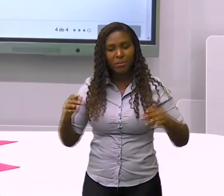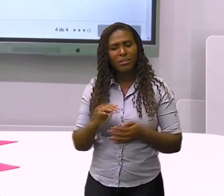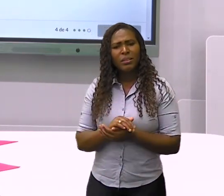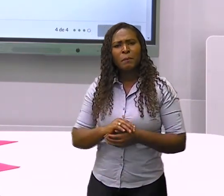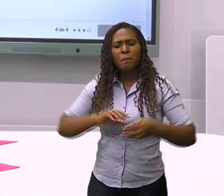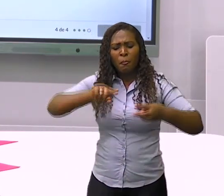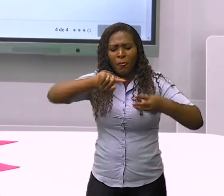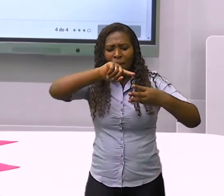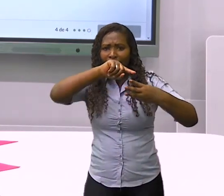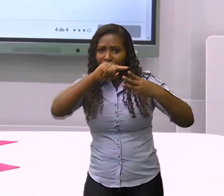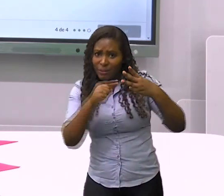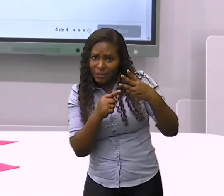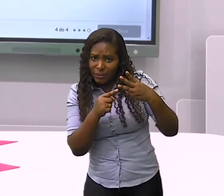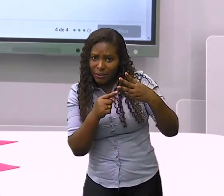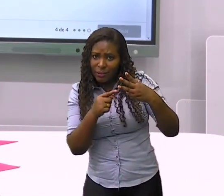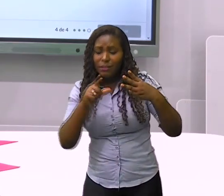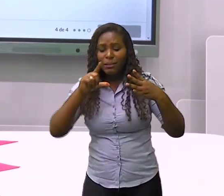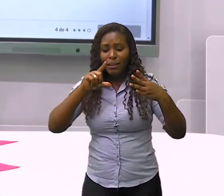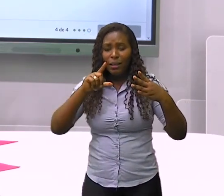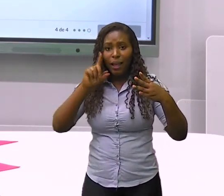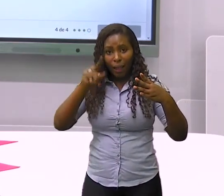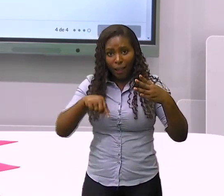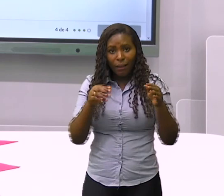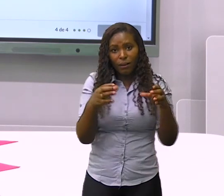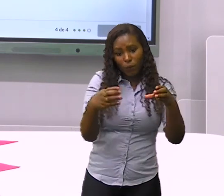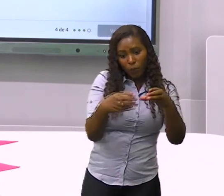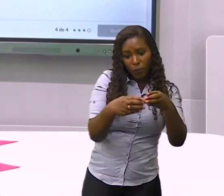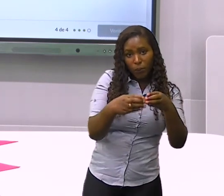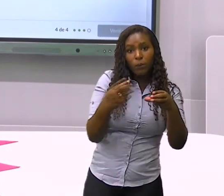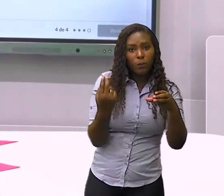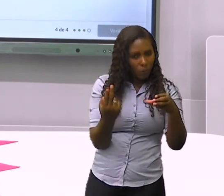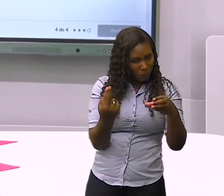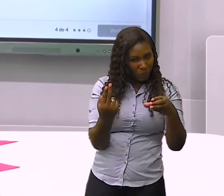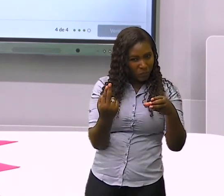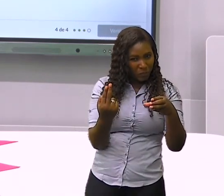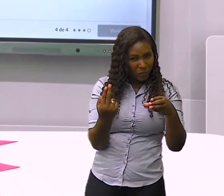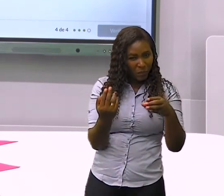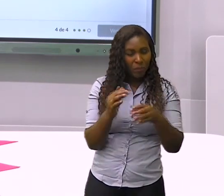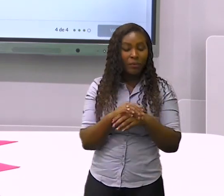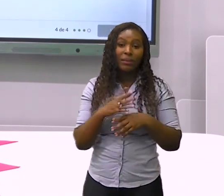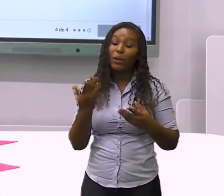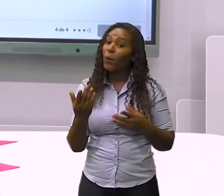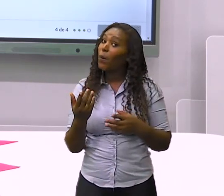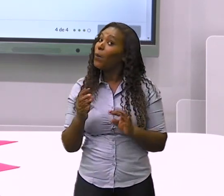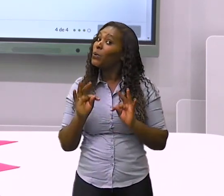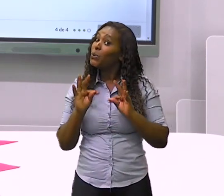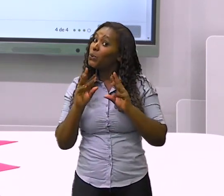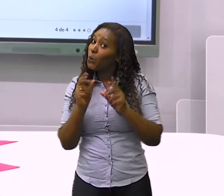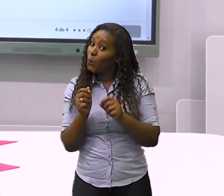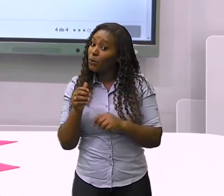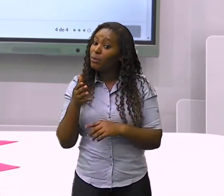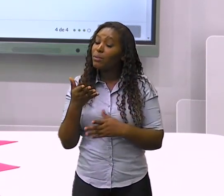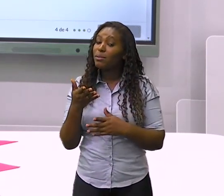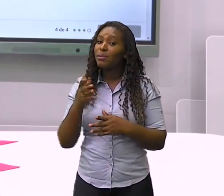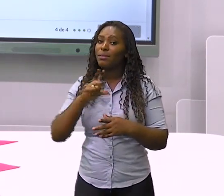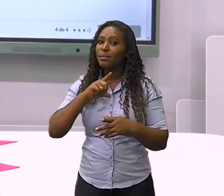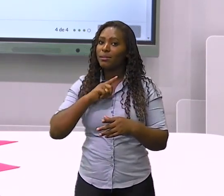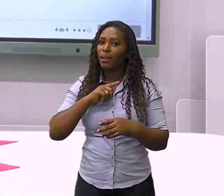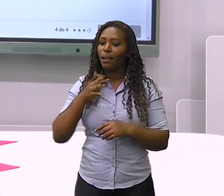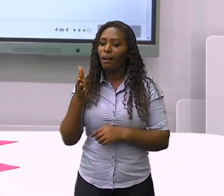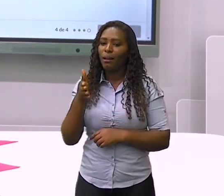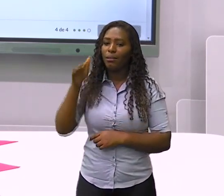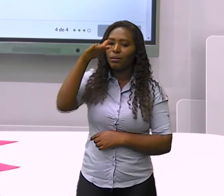aí tem uma dica. Todas as formas têm 4 lados. Foi a dica dada para o exercício. Se todas têm